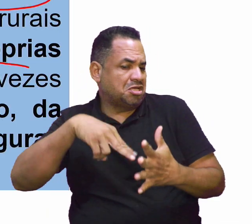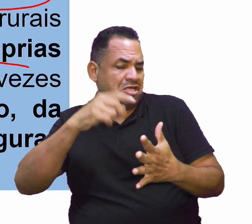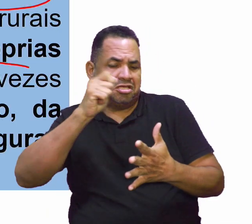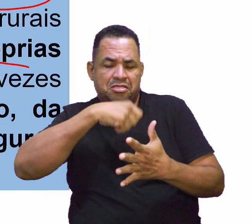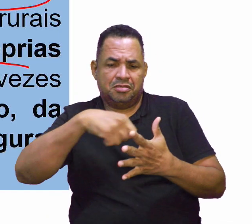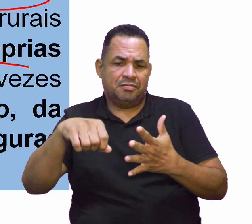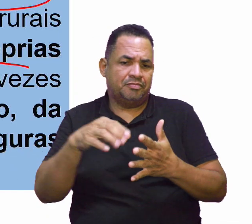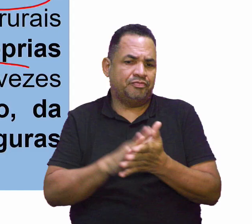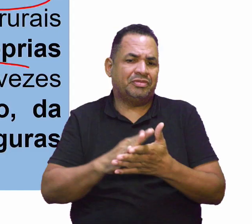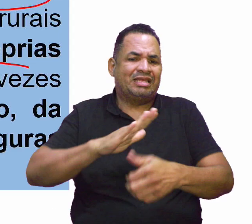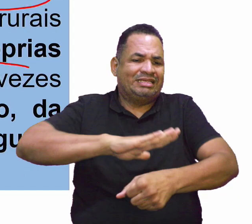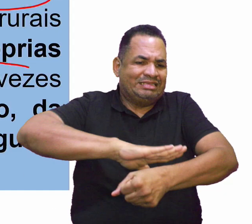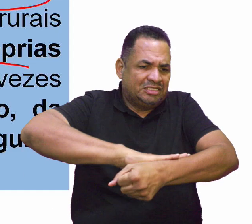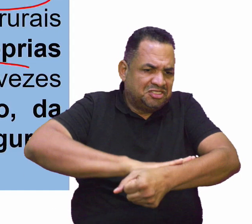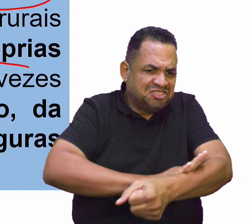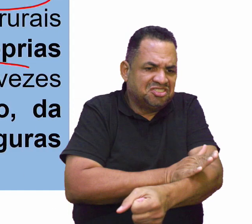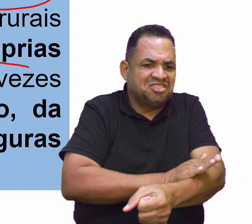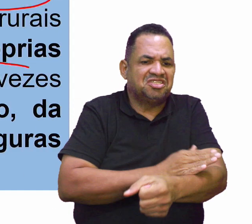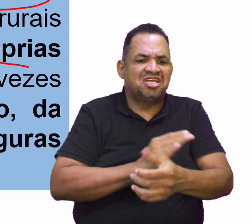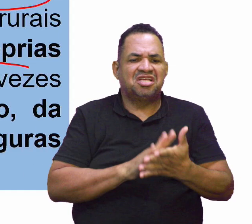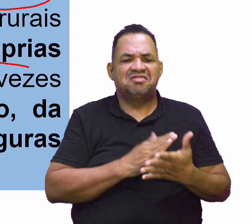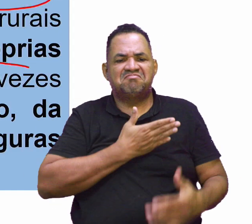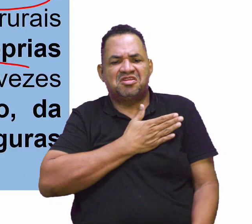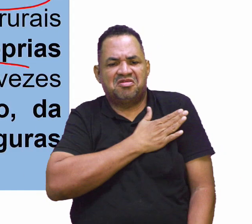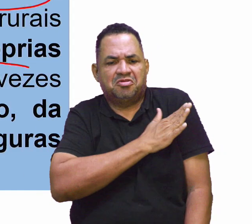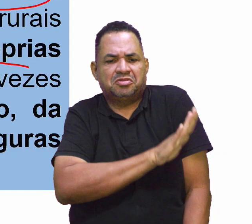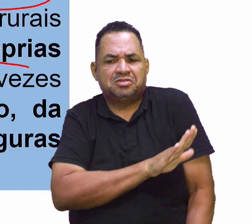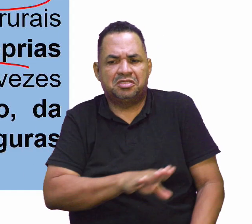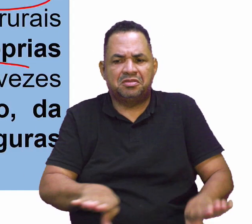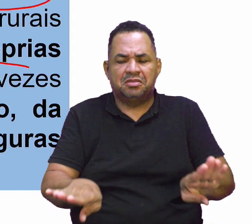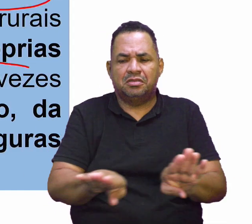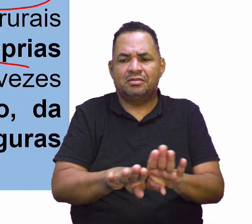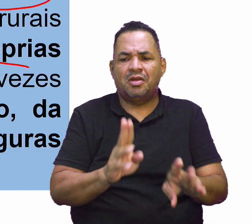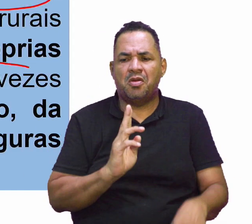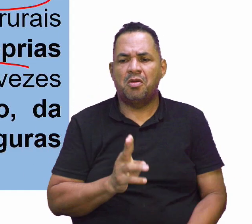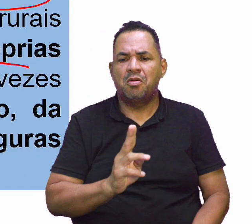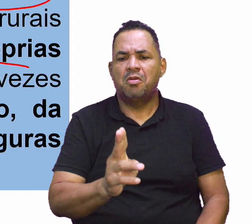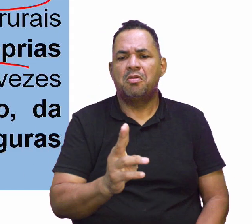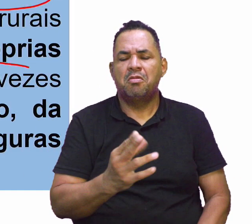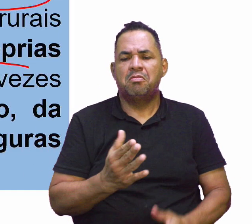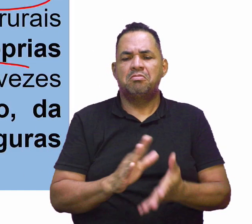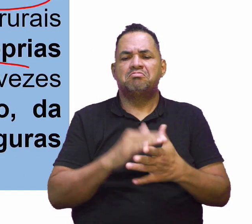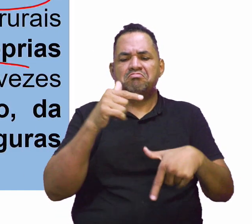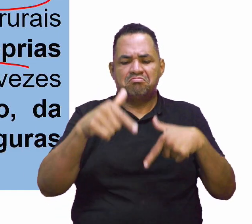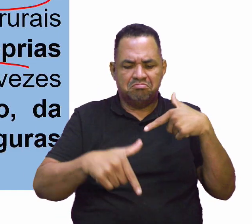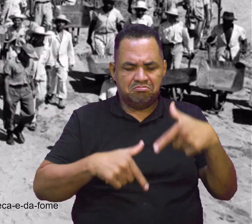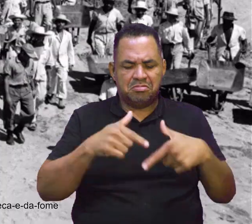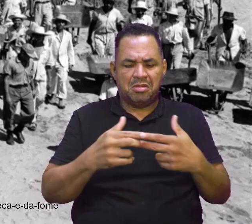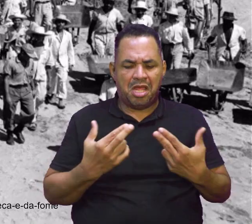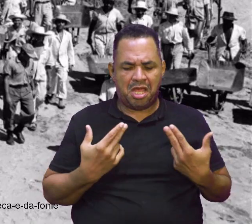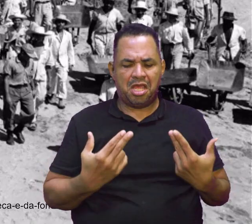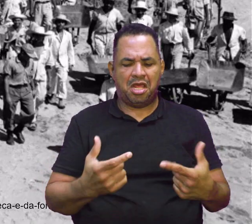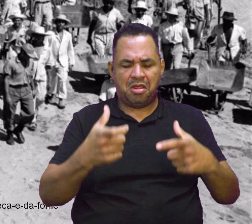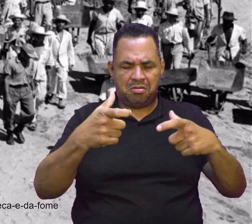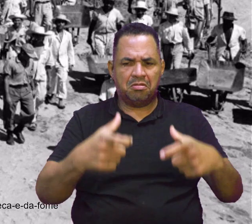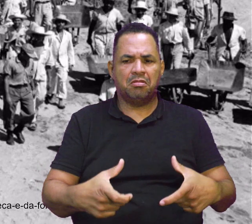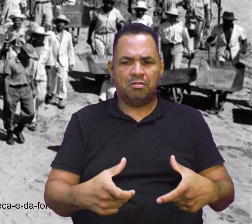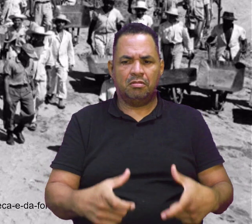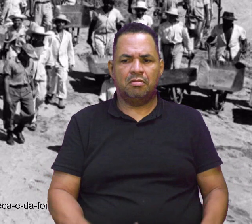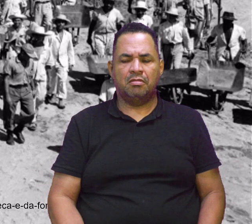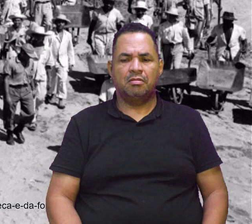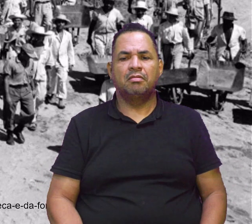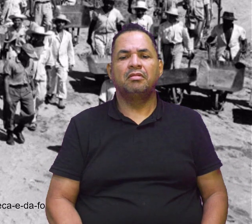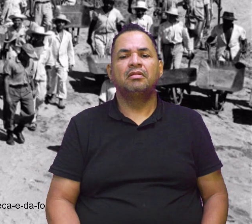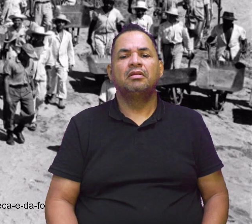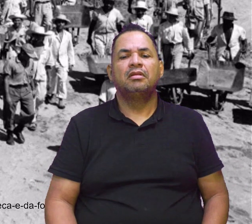racismo, preconceito. Então, ele vai continuar ocupando o mesmo lugar. E aqui